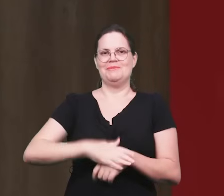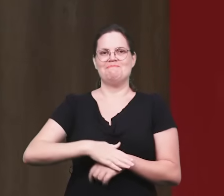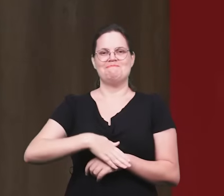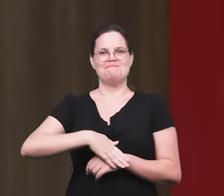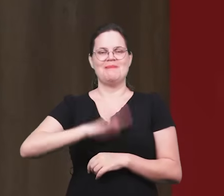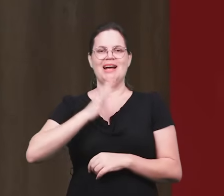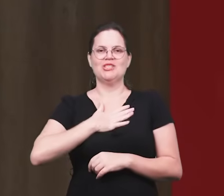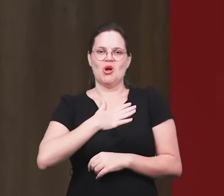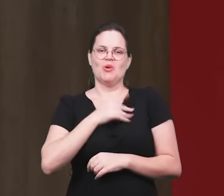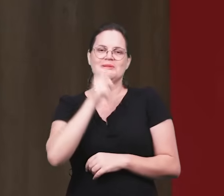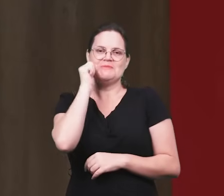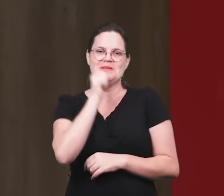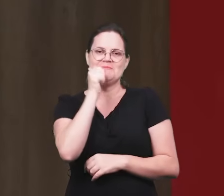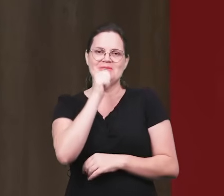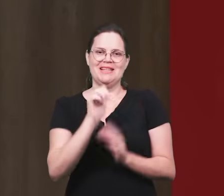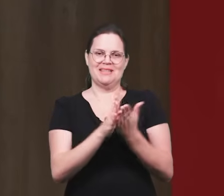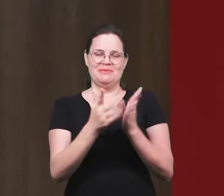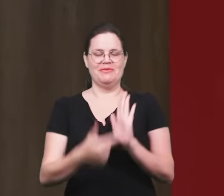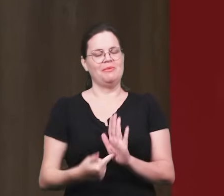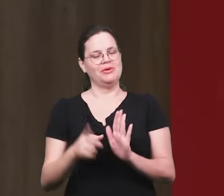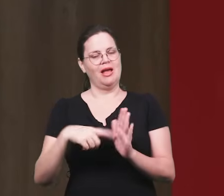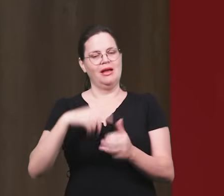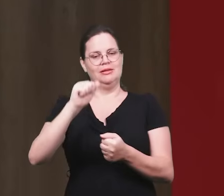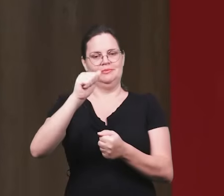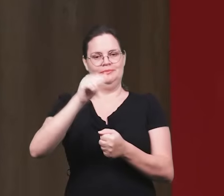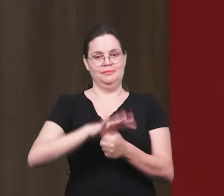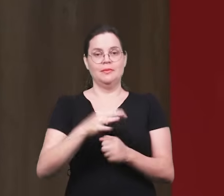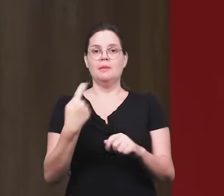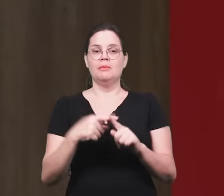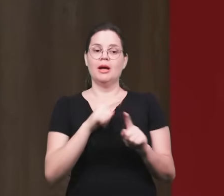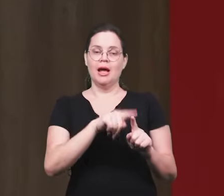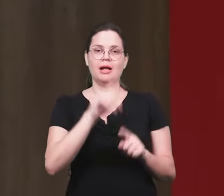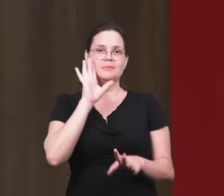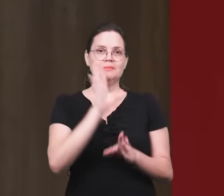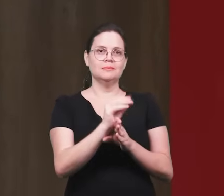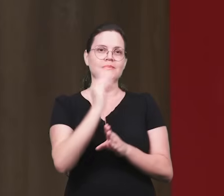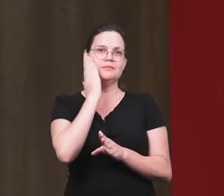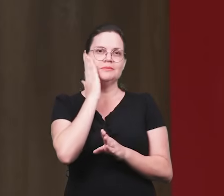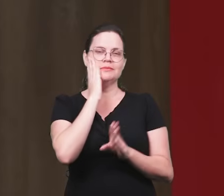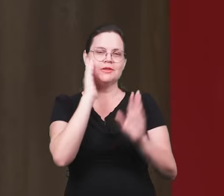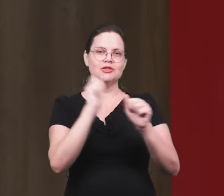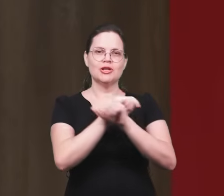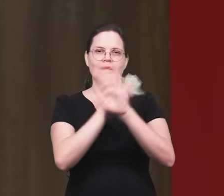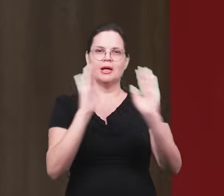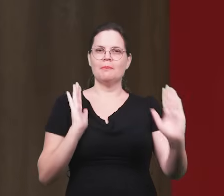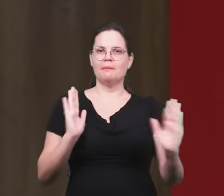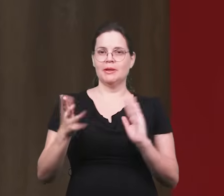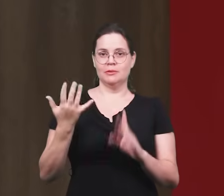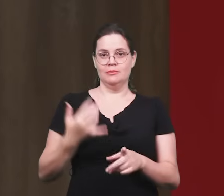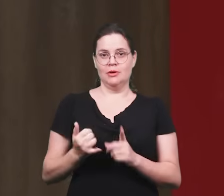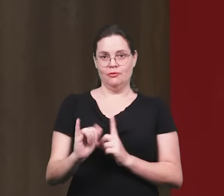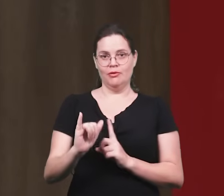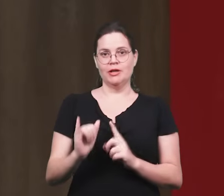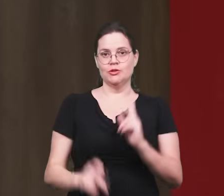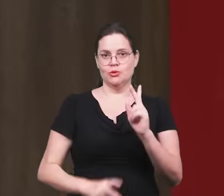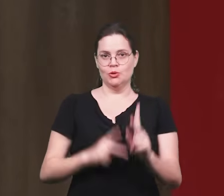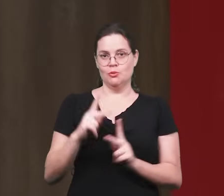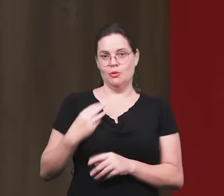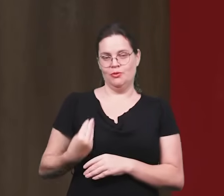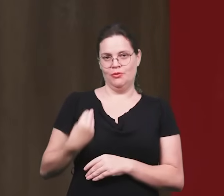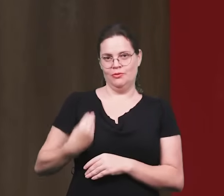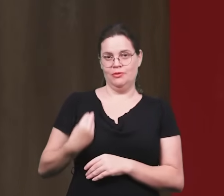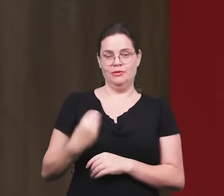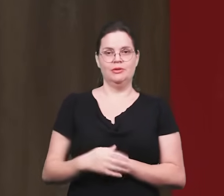é Ana. Ana, ela entende o momento profético que o povo vivia, ela tinha uma necessidade muito